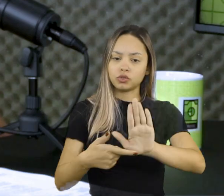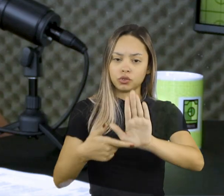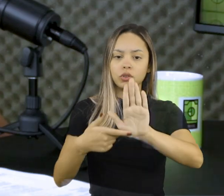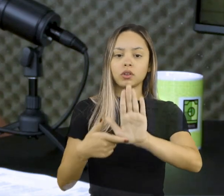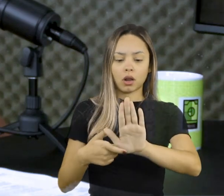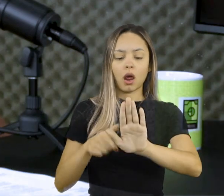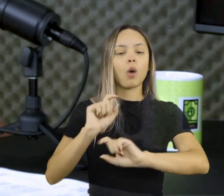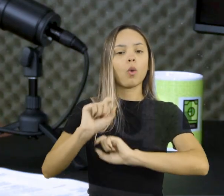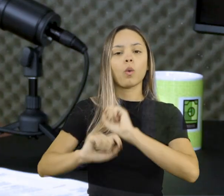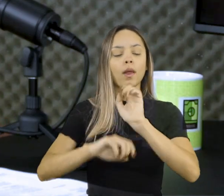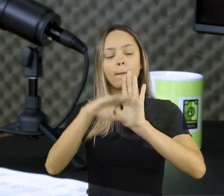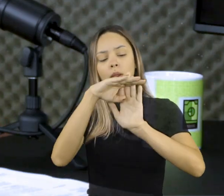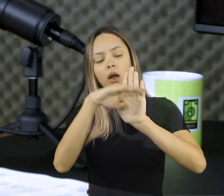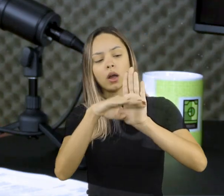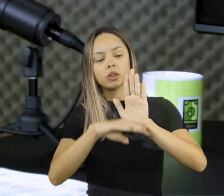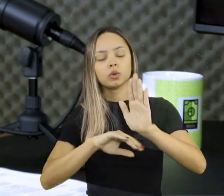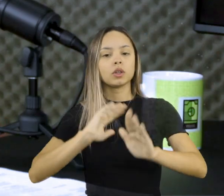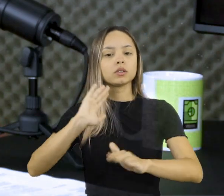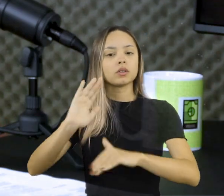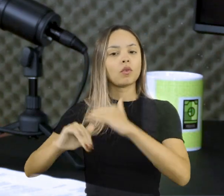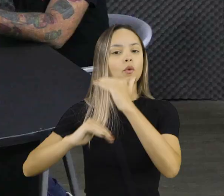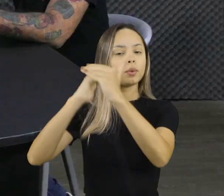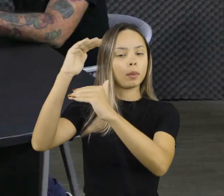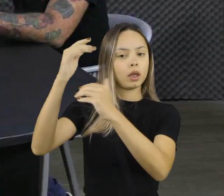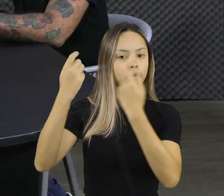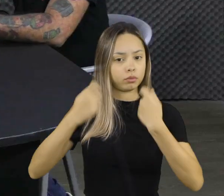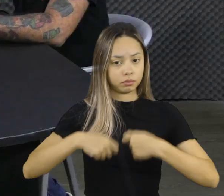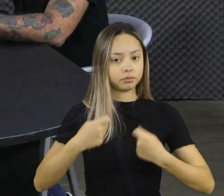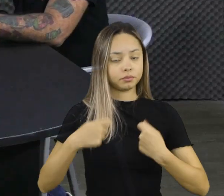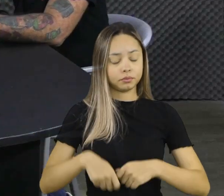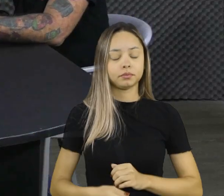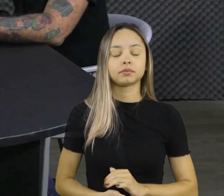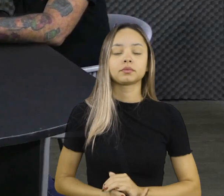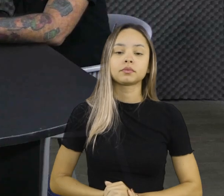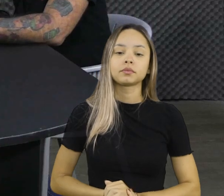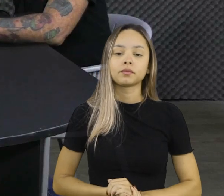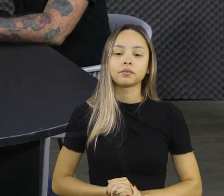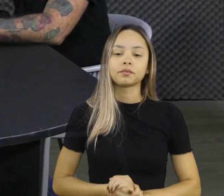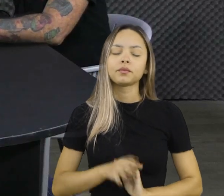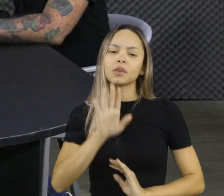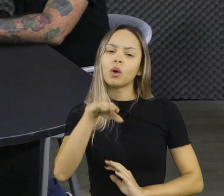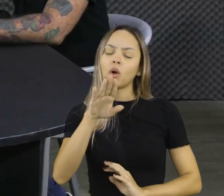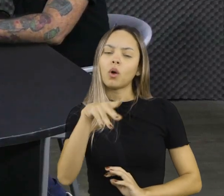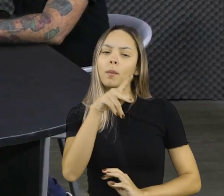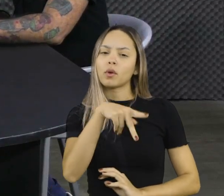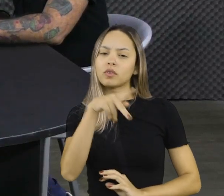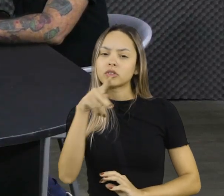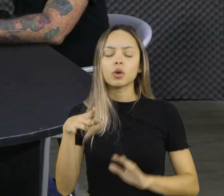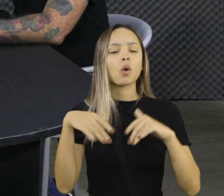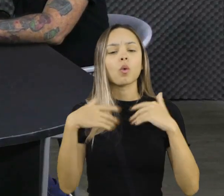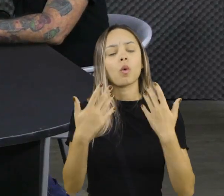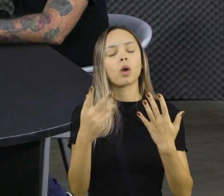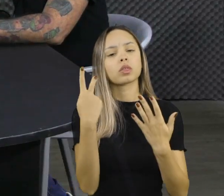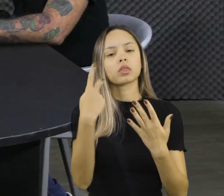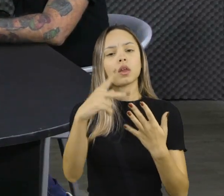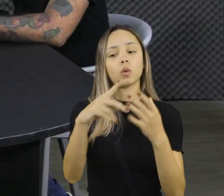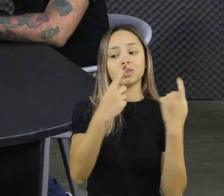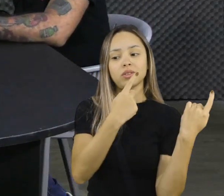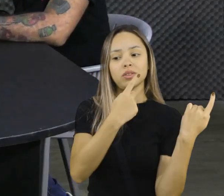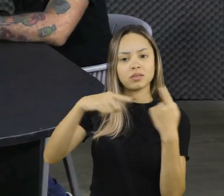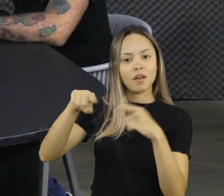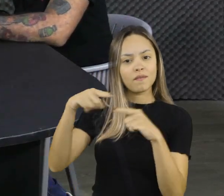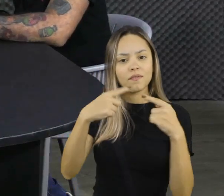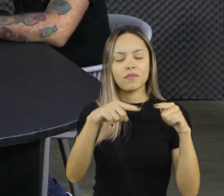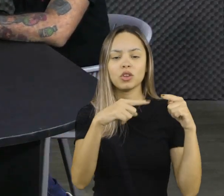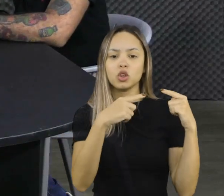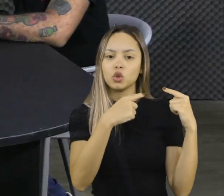de desenvolvimento. Professora, quais são os seus desafios hoje no atendimento